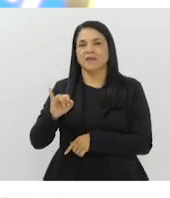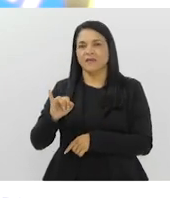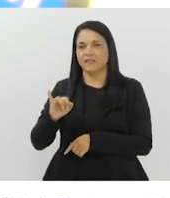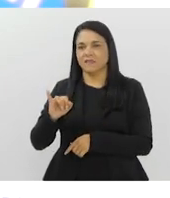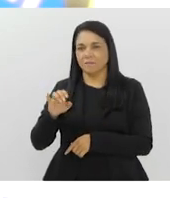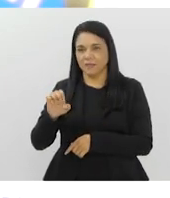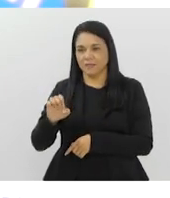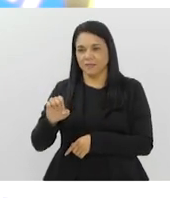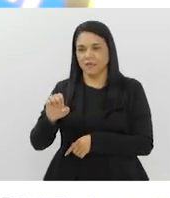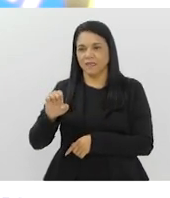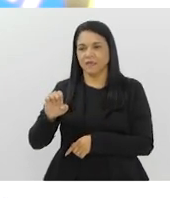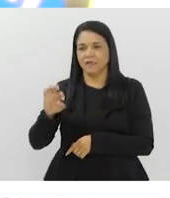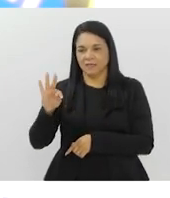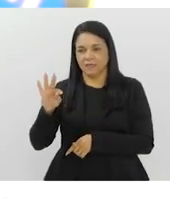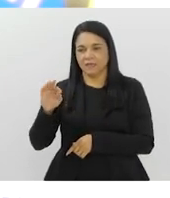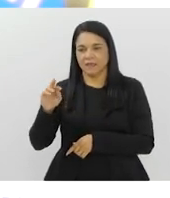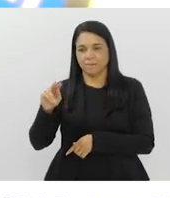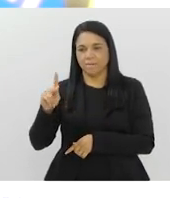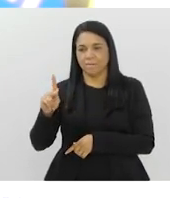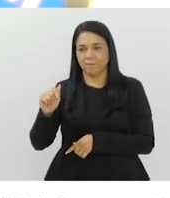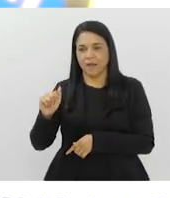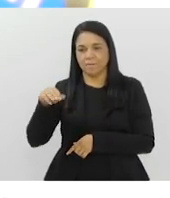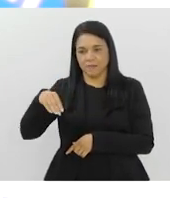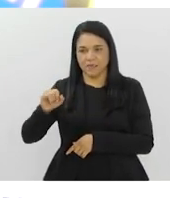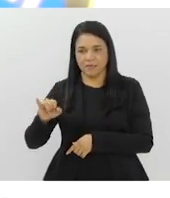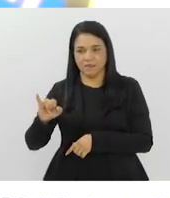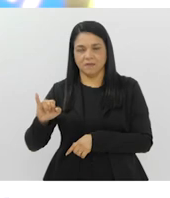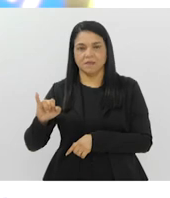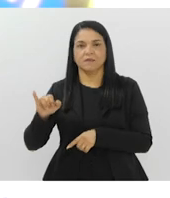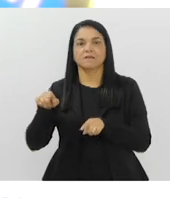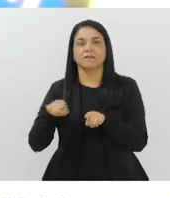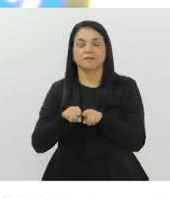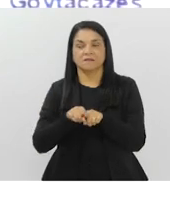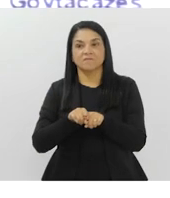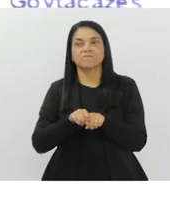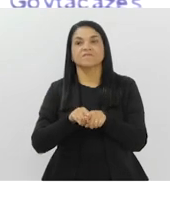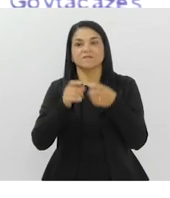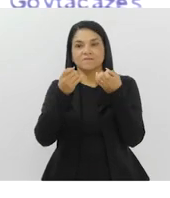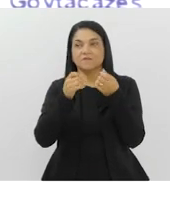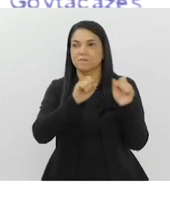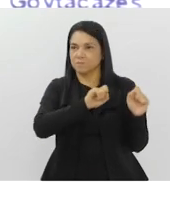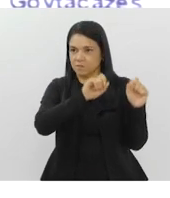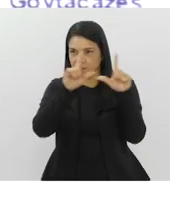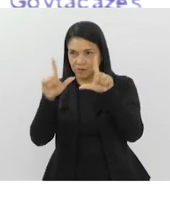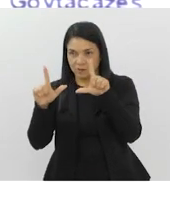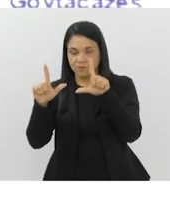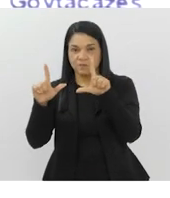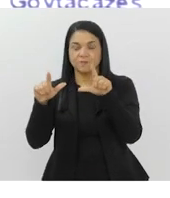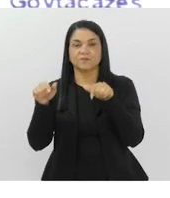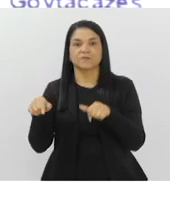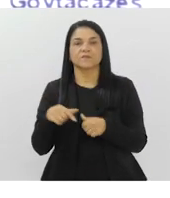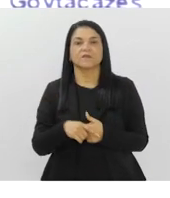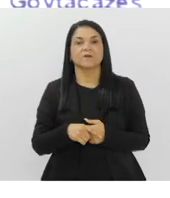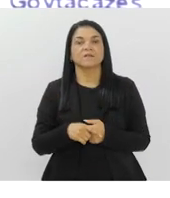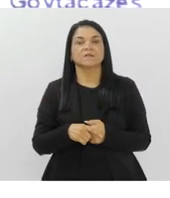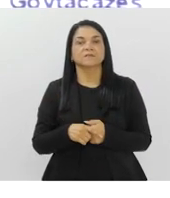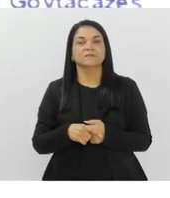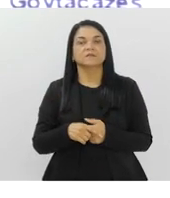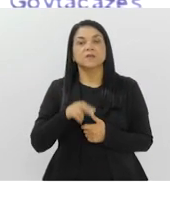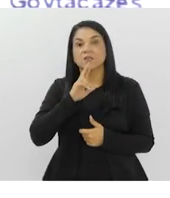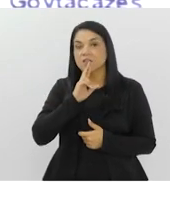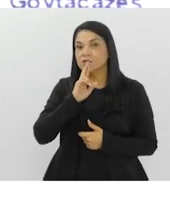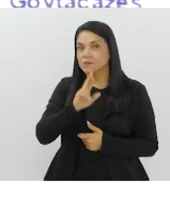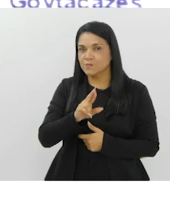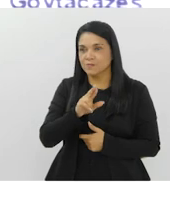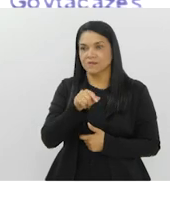novas tecnologias aplicadas ao leite humano, e no final eu vou falar sobre isso. Próximo, por favor. E aí, um pouco, né, para responder